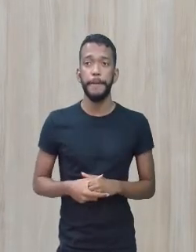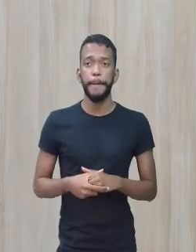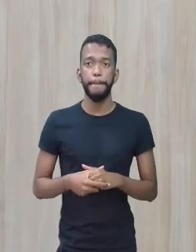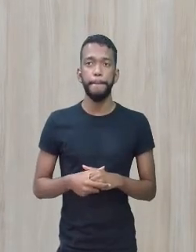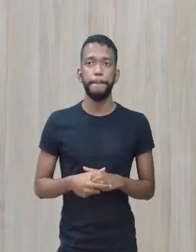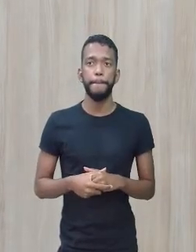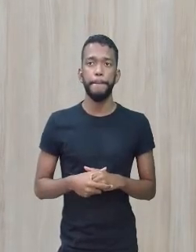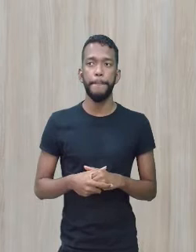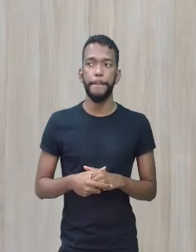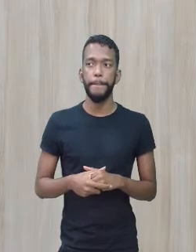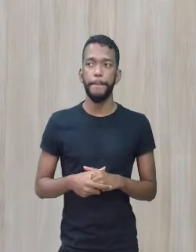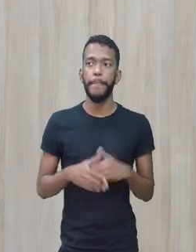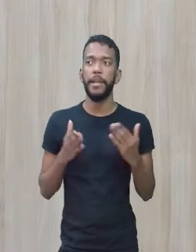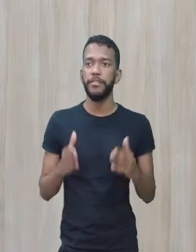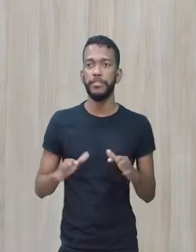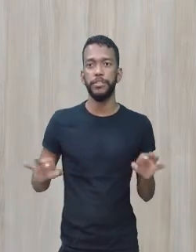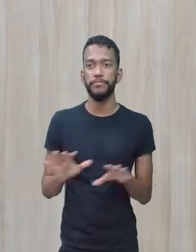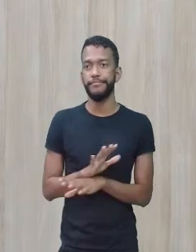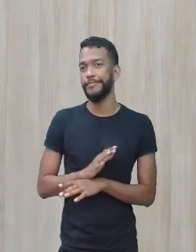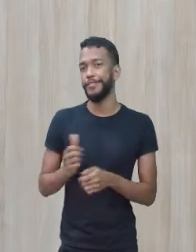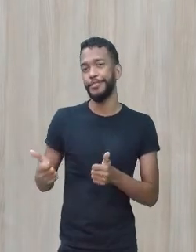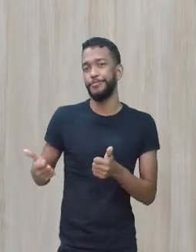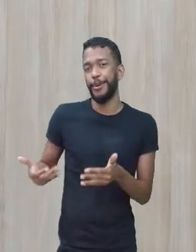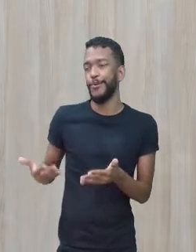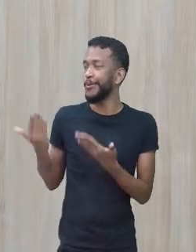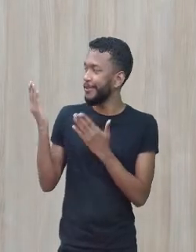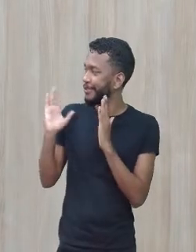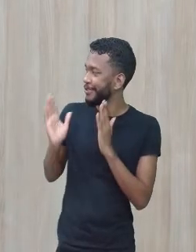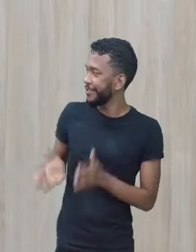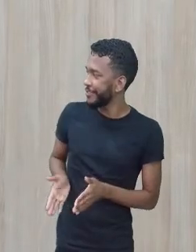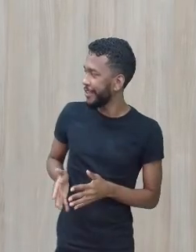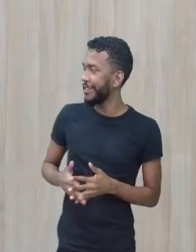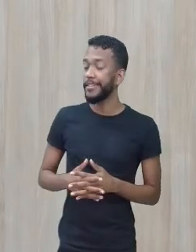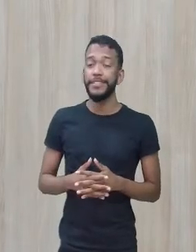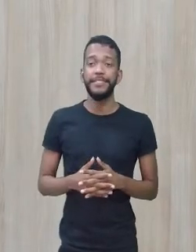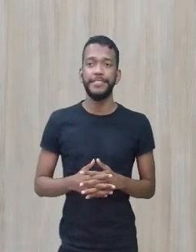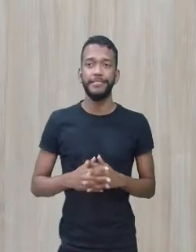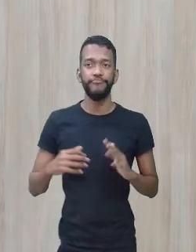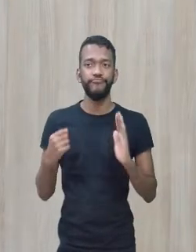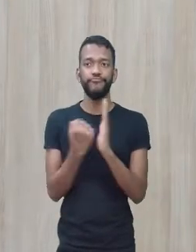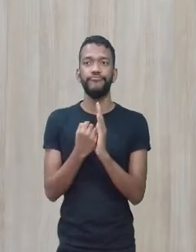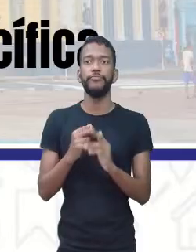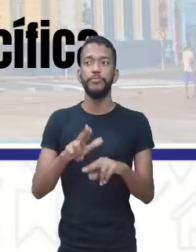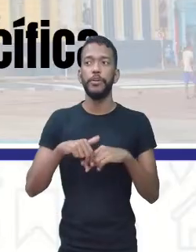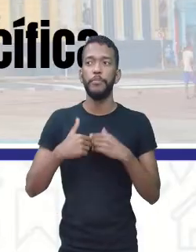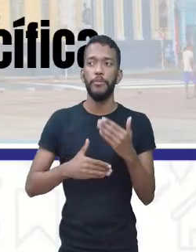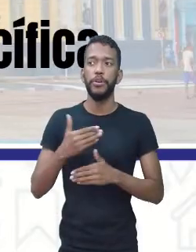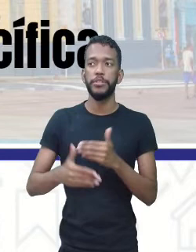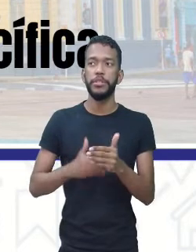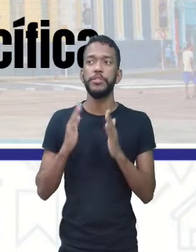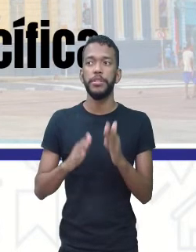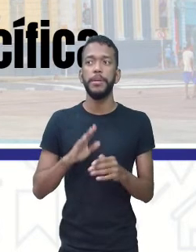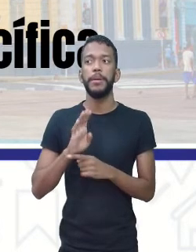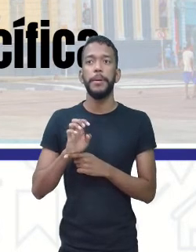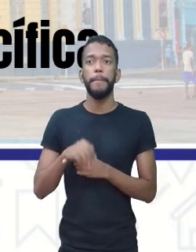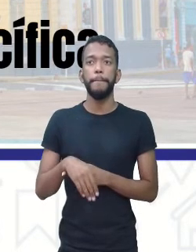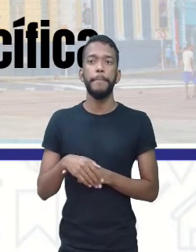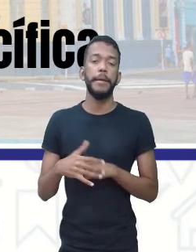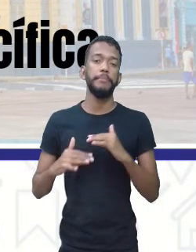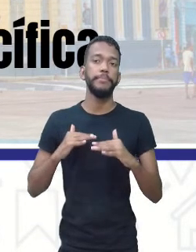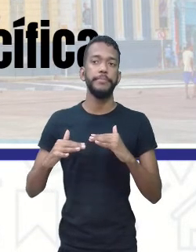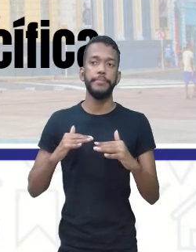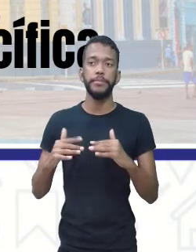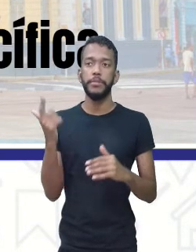E aí a gente terminou já falando aqui, né, sobre a questão do tombamento, né? Aqui, o processo faz com que um bem móvel, imóvel seja